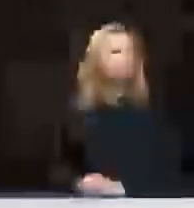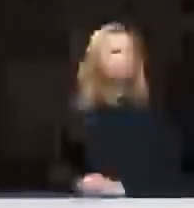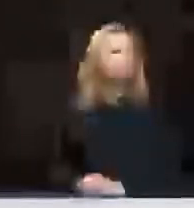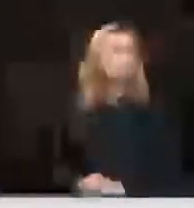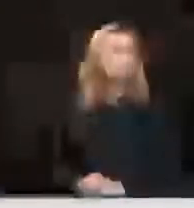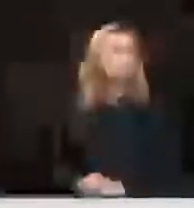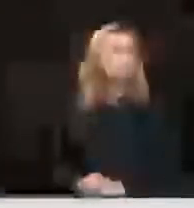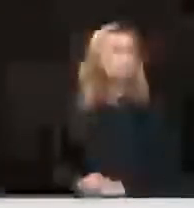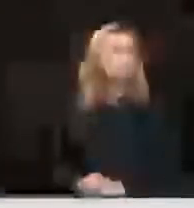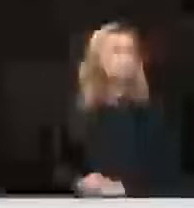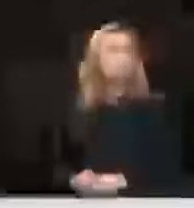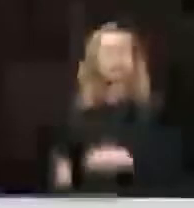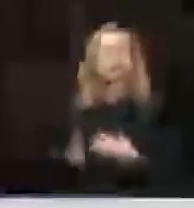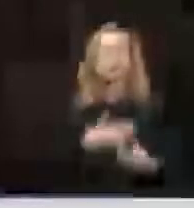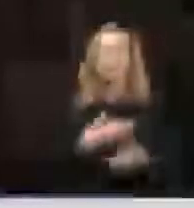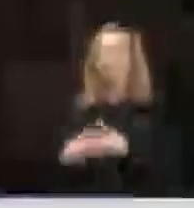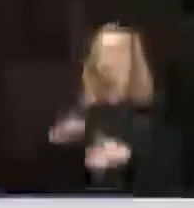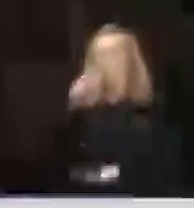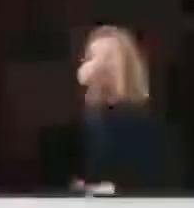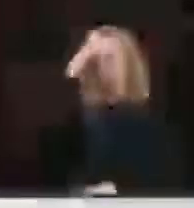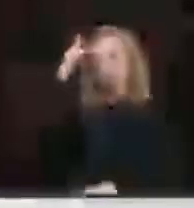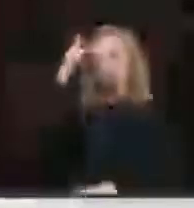que a qualquer cidadão